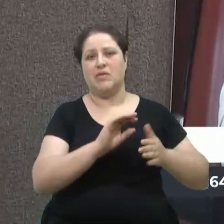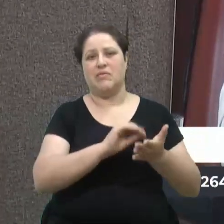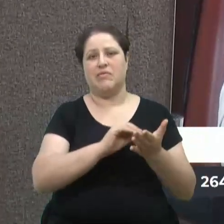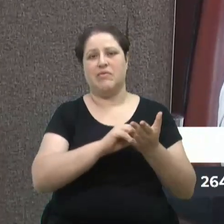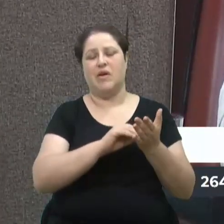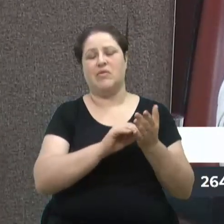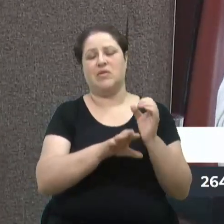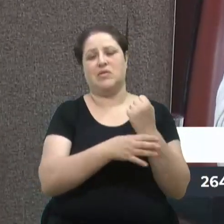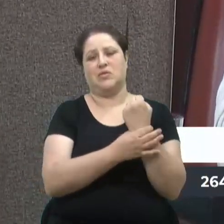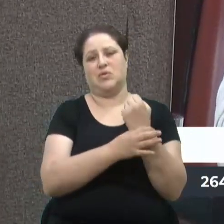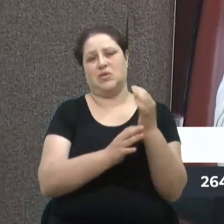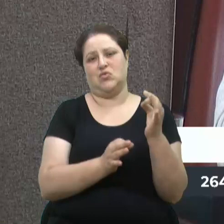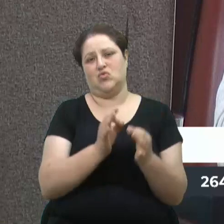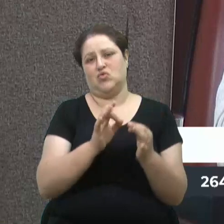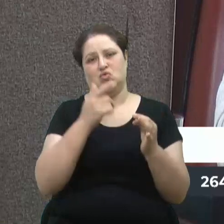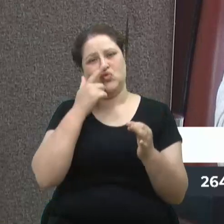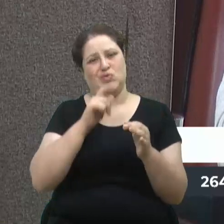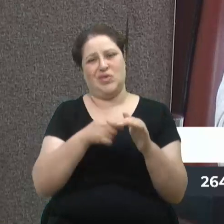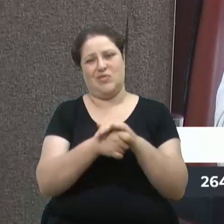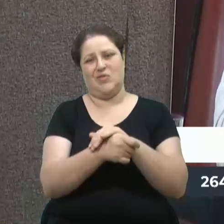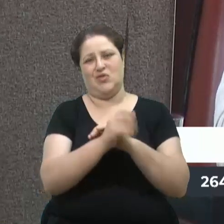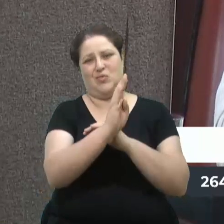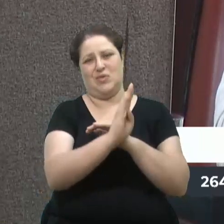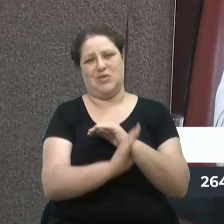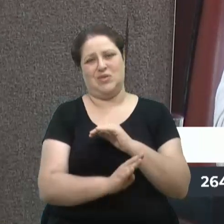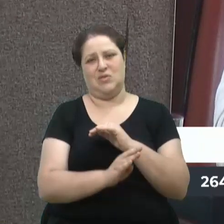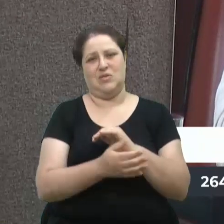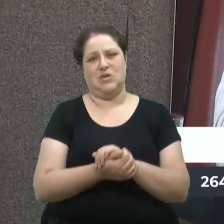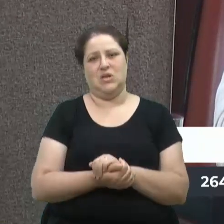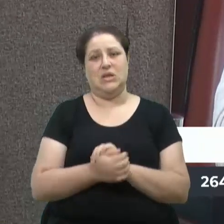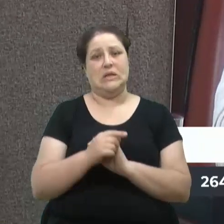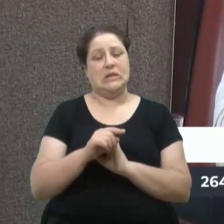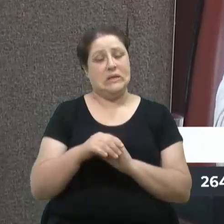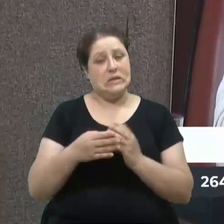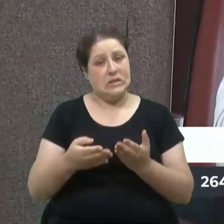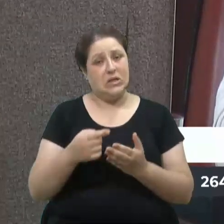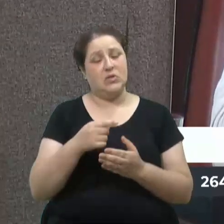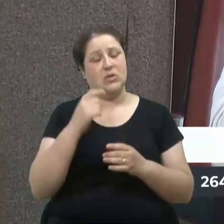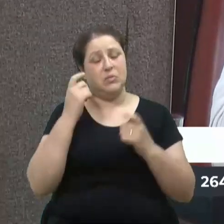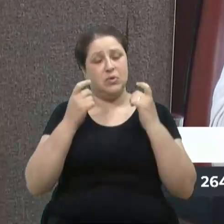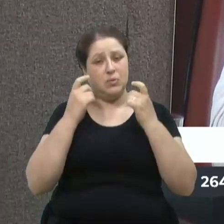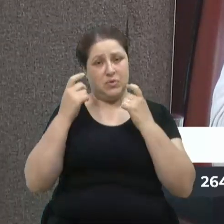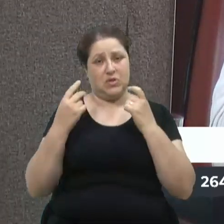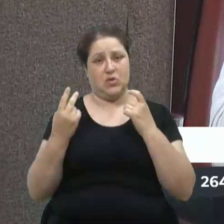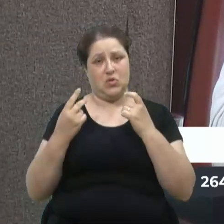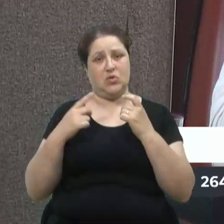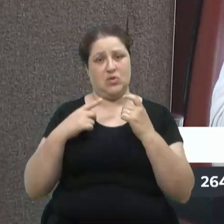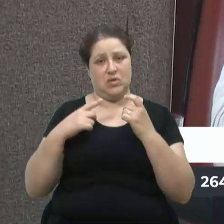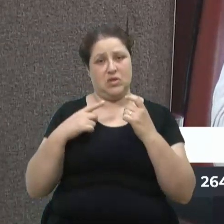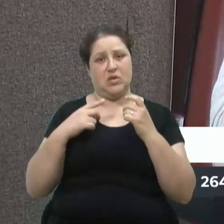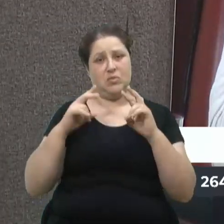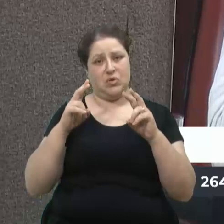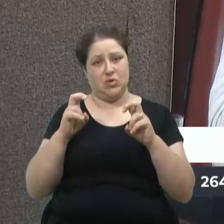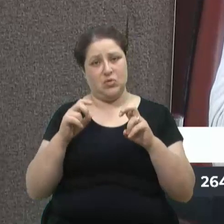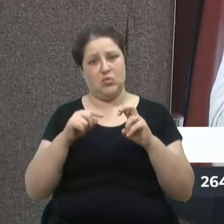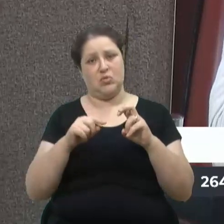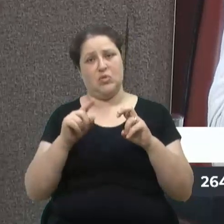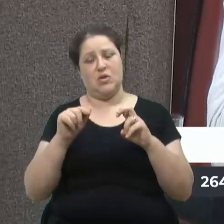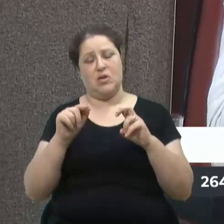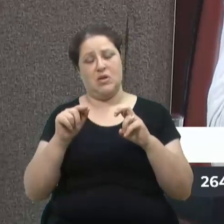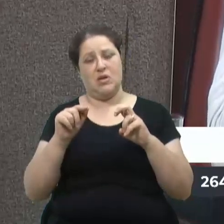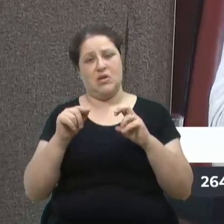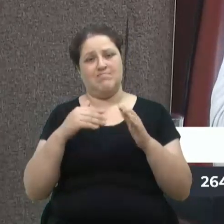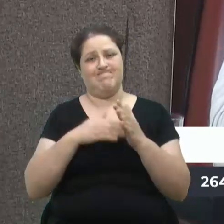não vai deixar a gente investir lá. Então, essa preocupação que temos sobre o assunto é o que